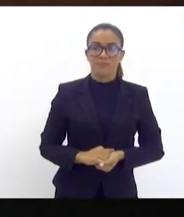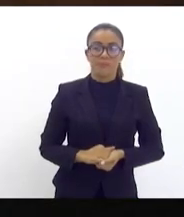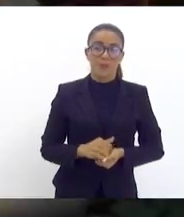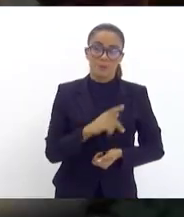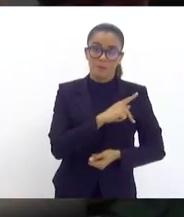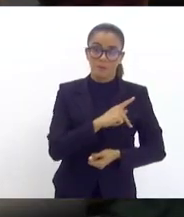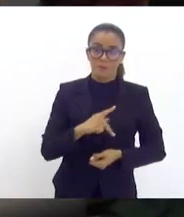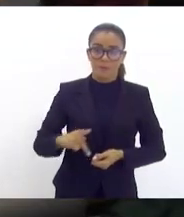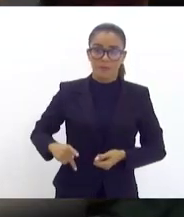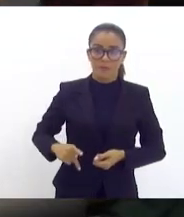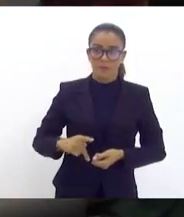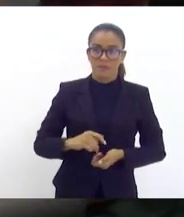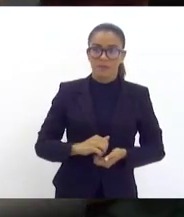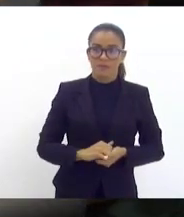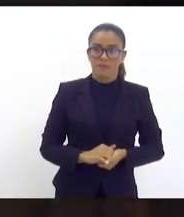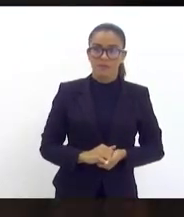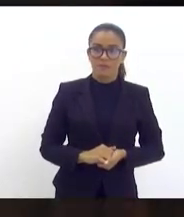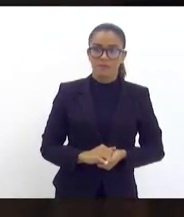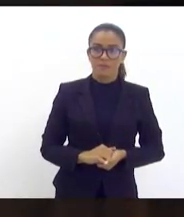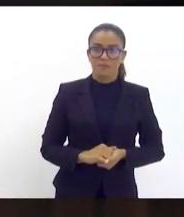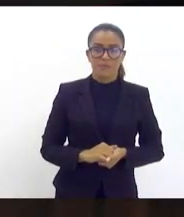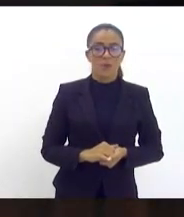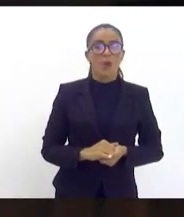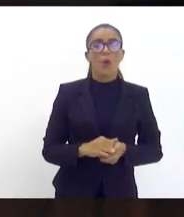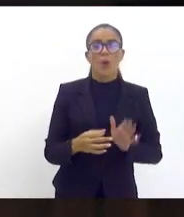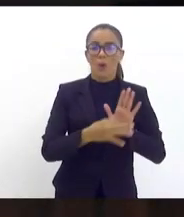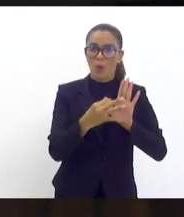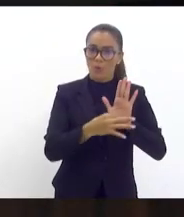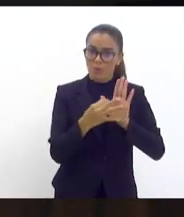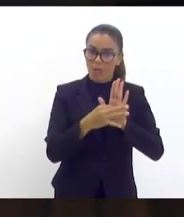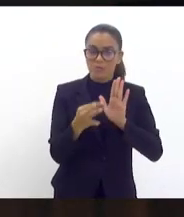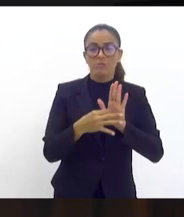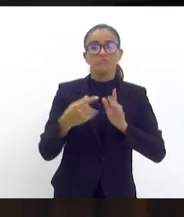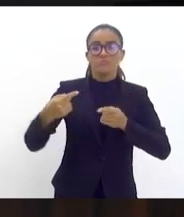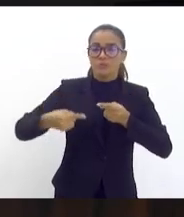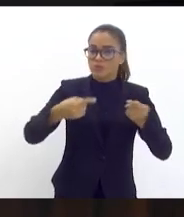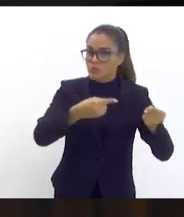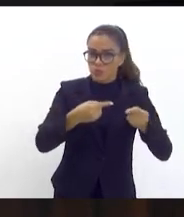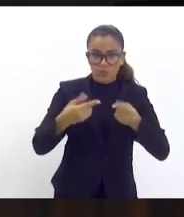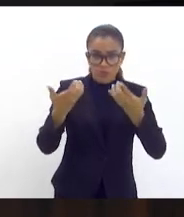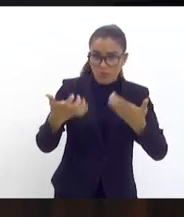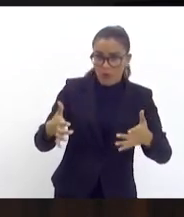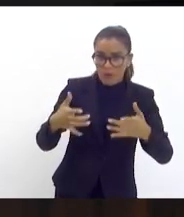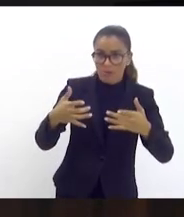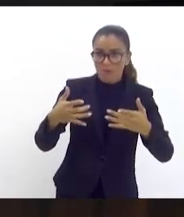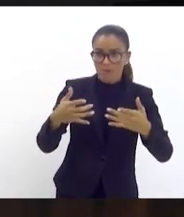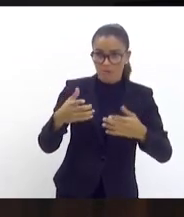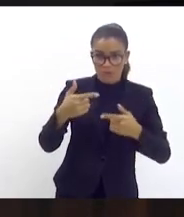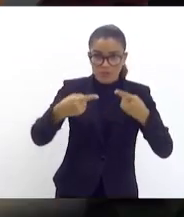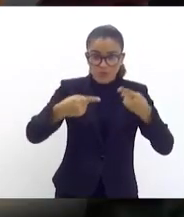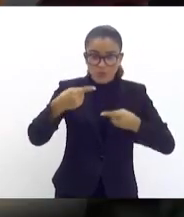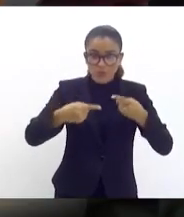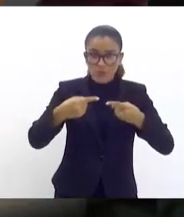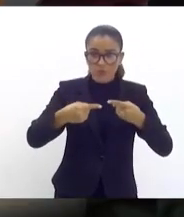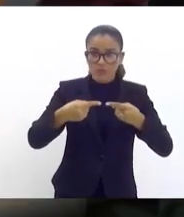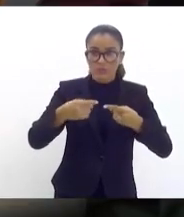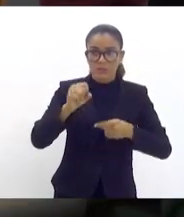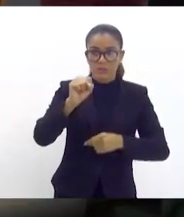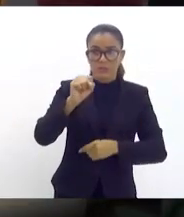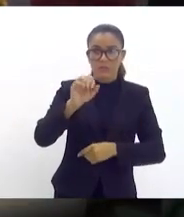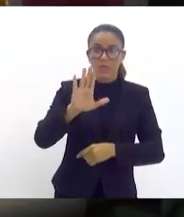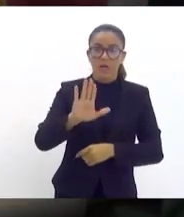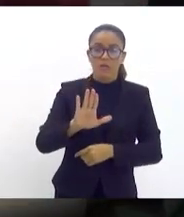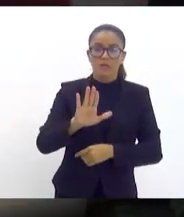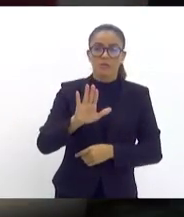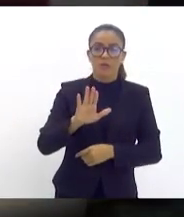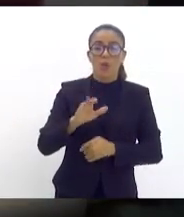Presidente. Muito obrigado, deputado. Com os pareceres emitidos em discussão, não havendo quem... Para discutir, deputado? Senhor deputado presidente. Deputado Vitor